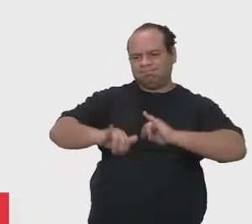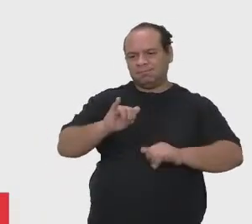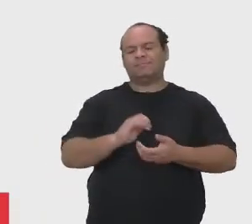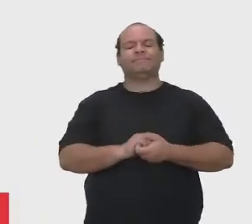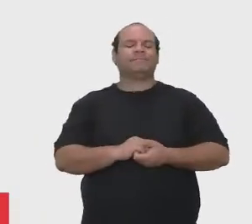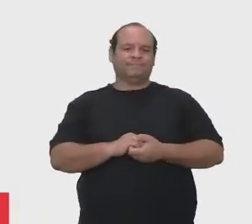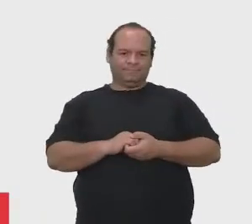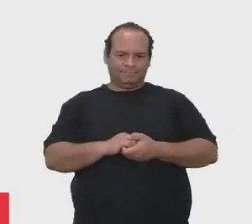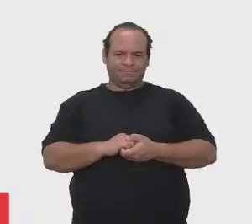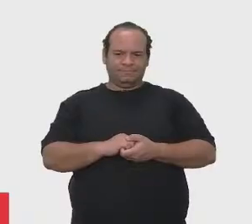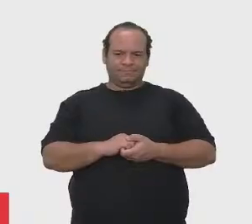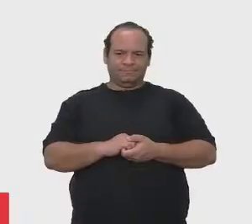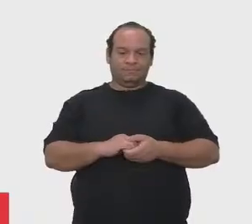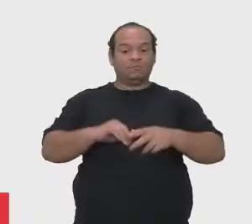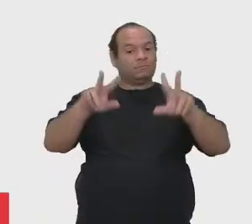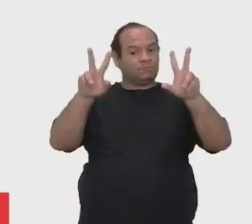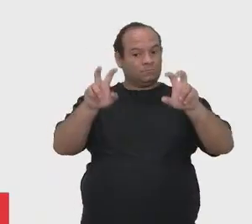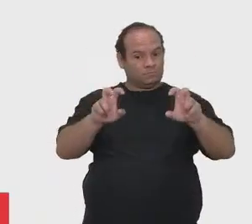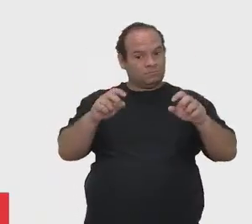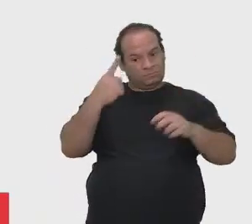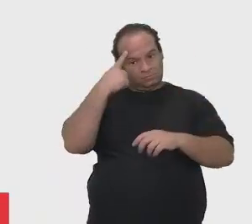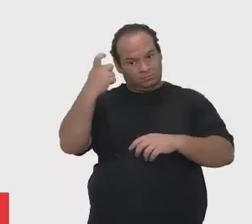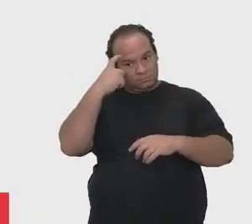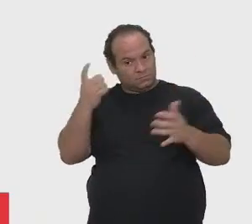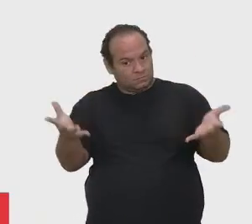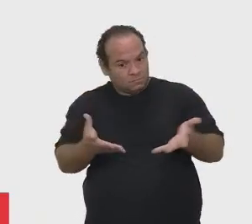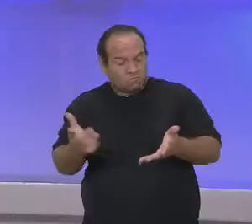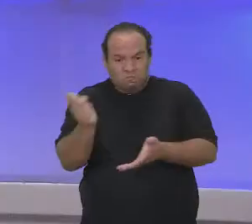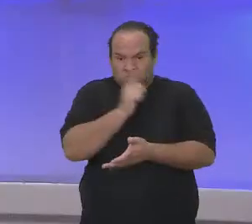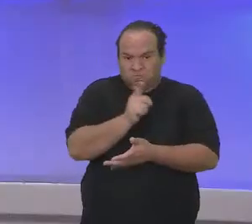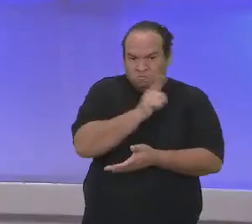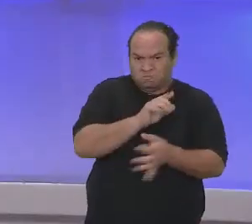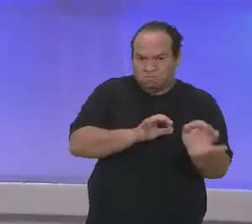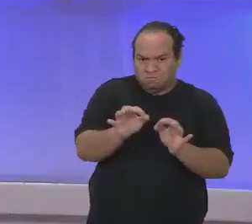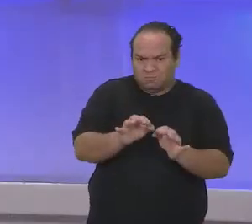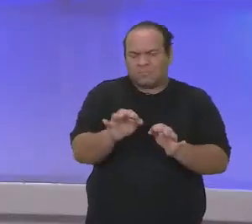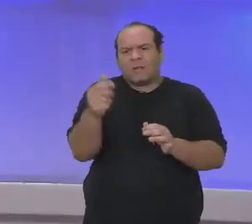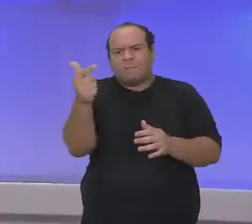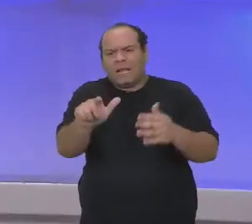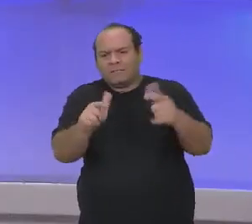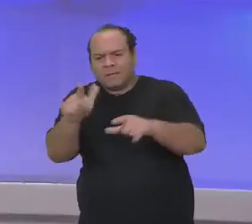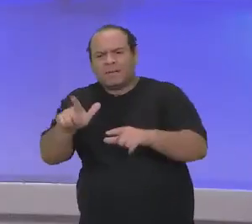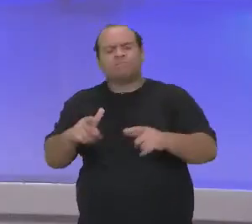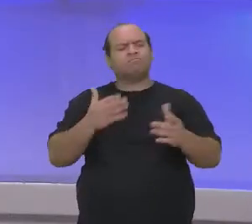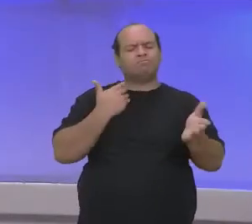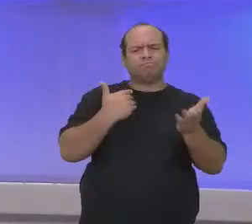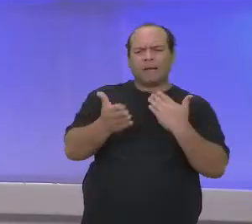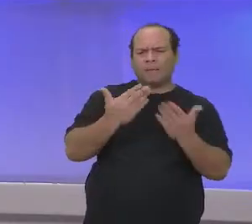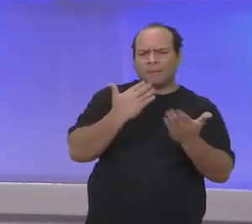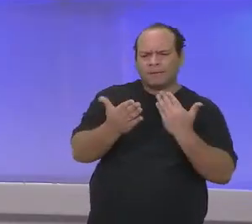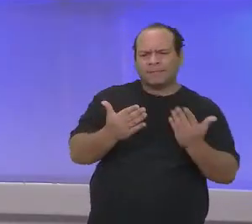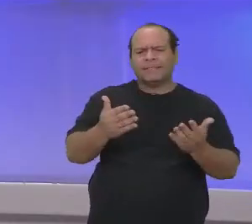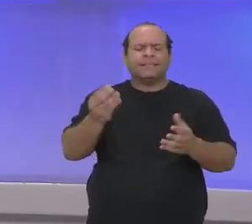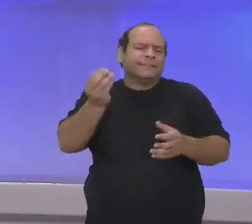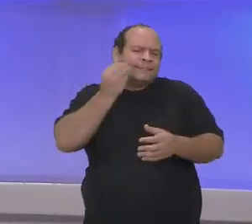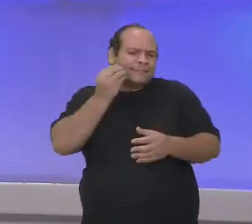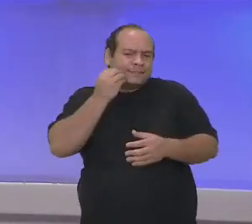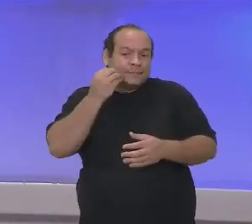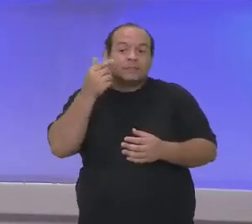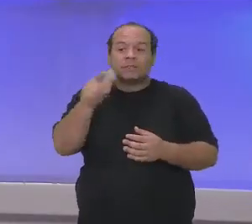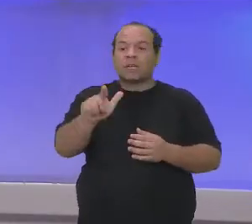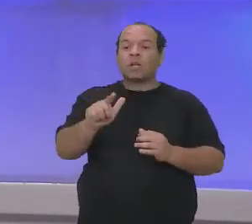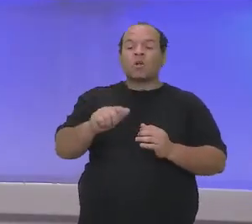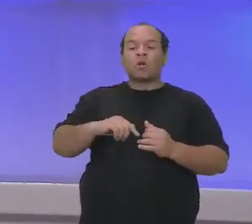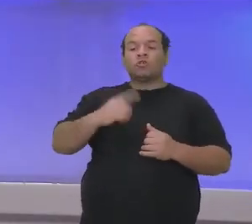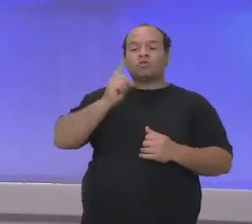certo? A nossa ideia é que tenhamos novos diálogos, né? Disponibilizaremos depois as